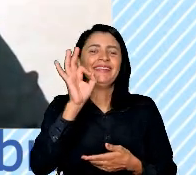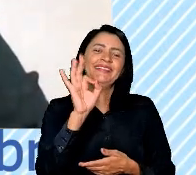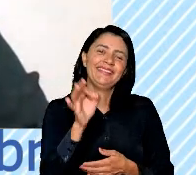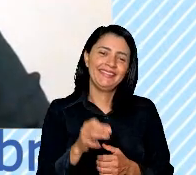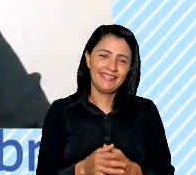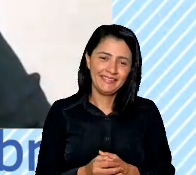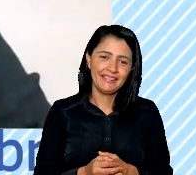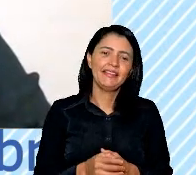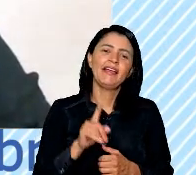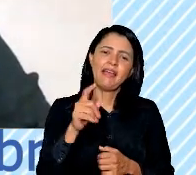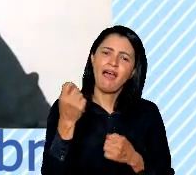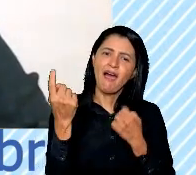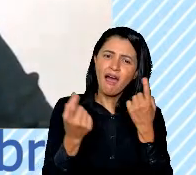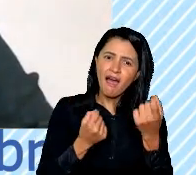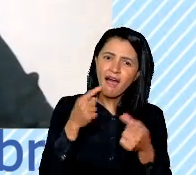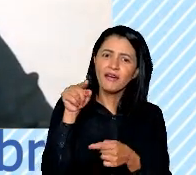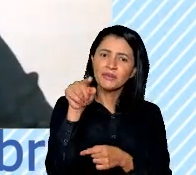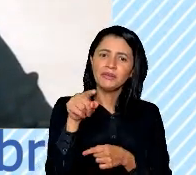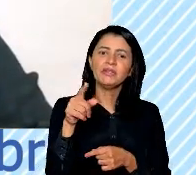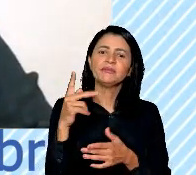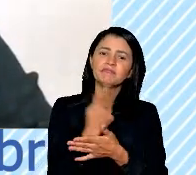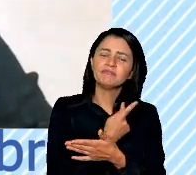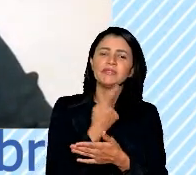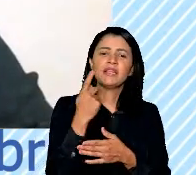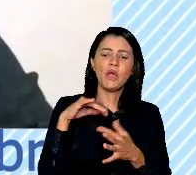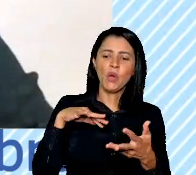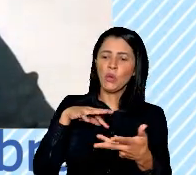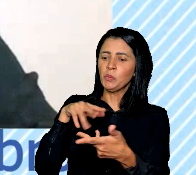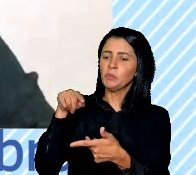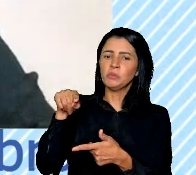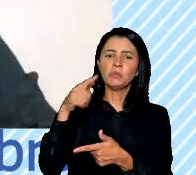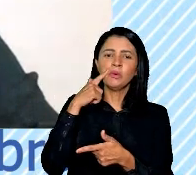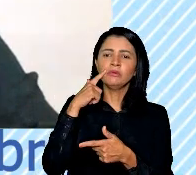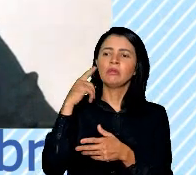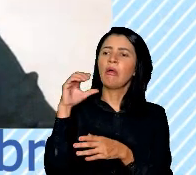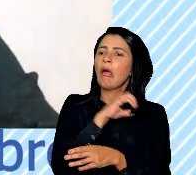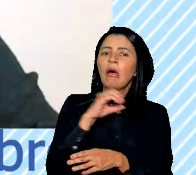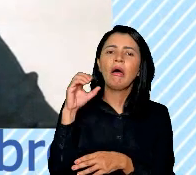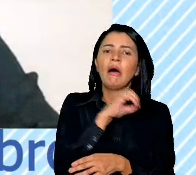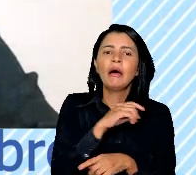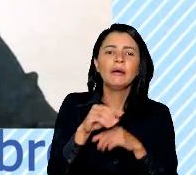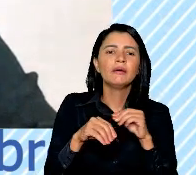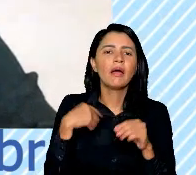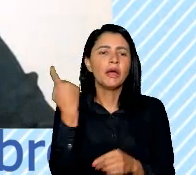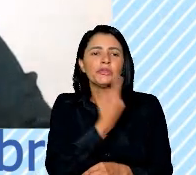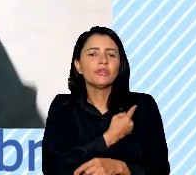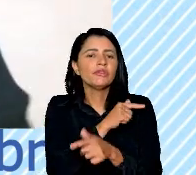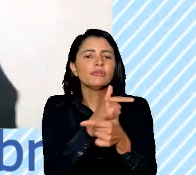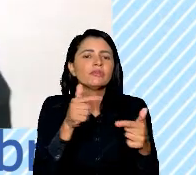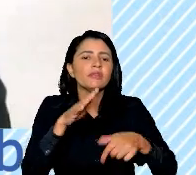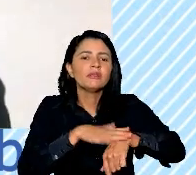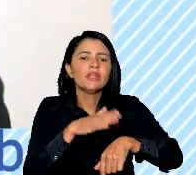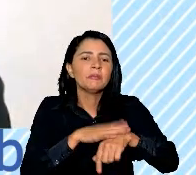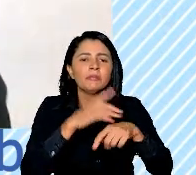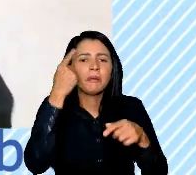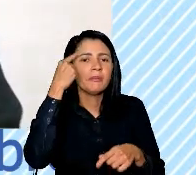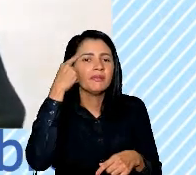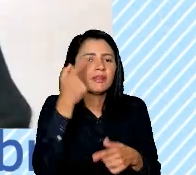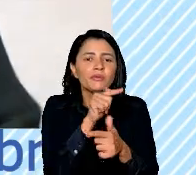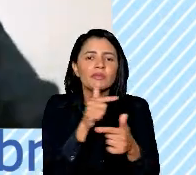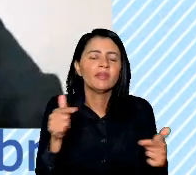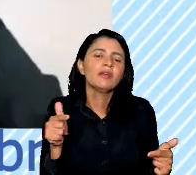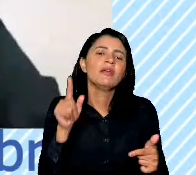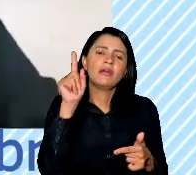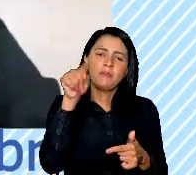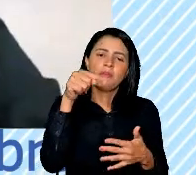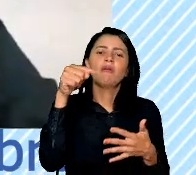Tem sido raro isso, né? O mundo anda tão corrido que a gente não tem muito tempo para pensar, mas essas